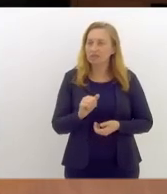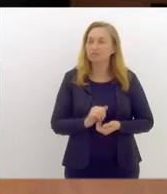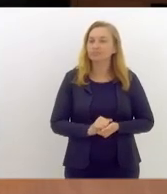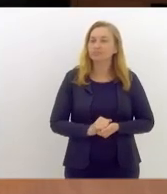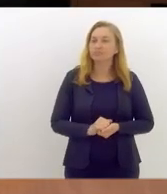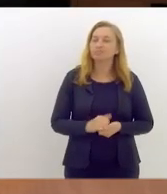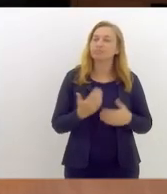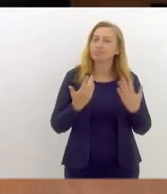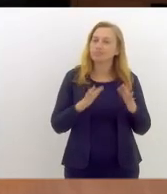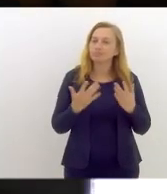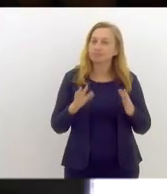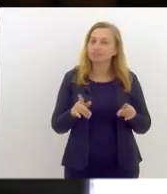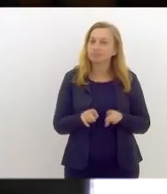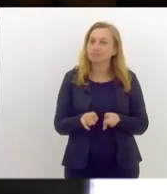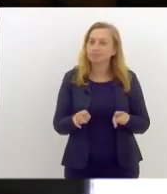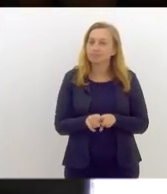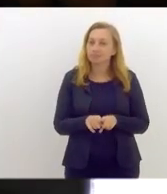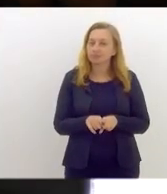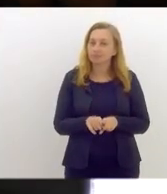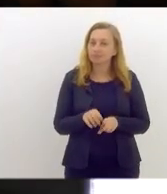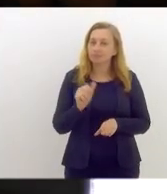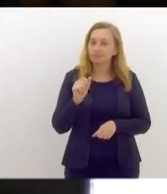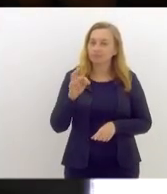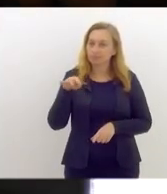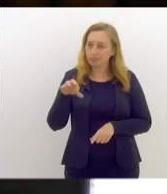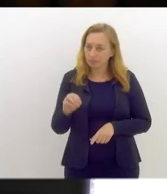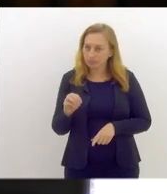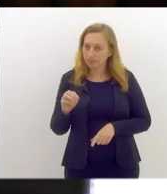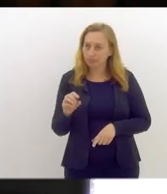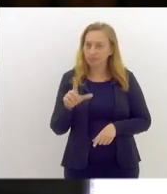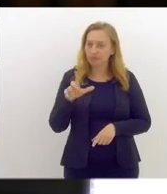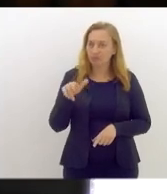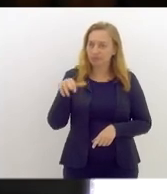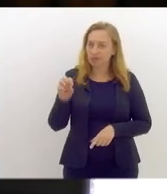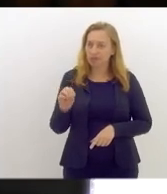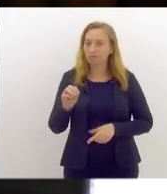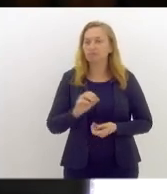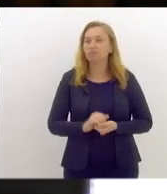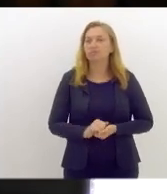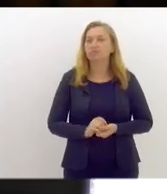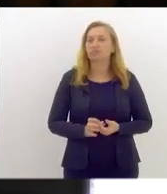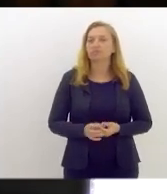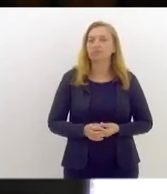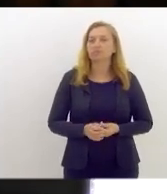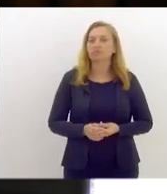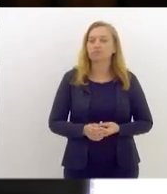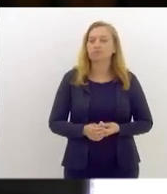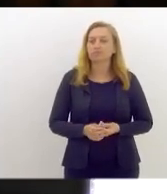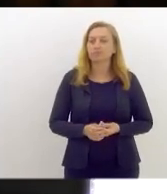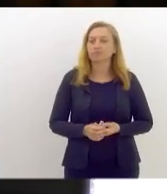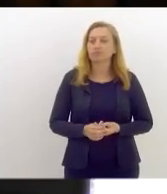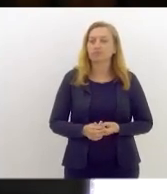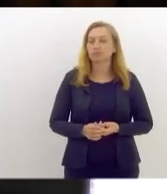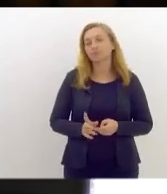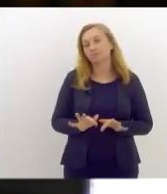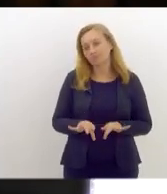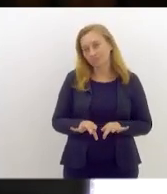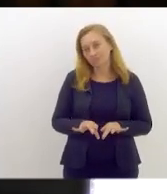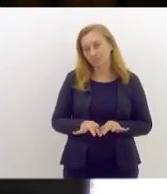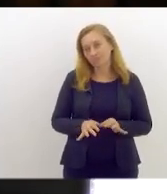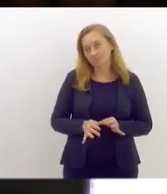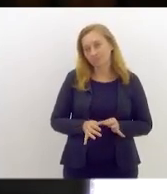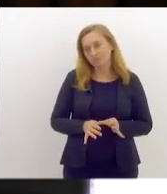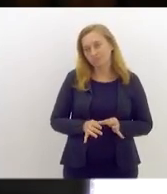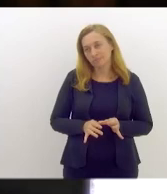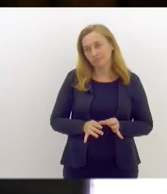e parabenizar também os doutores Antônio Luiz e Luciano Silva Barreto finalizando né